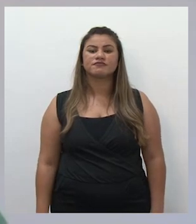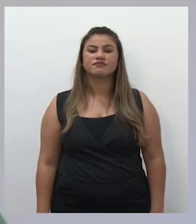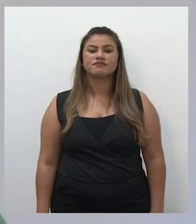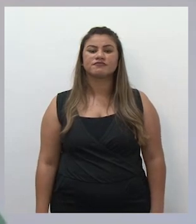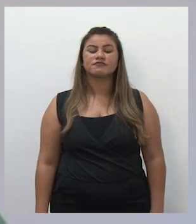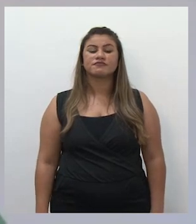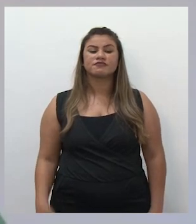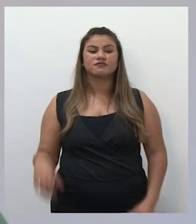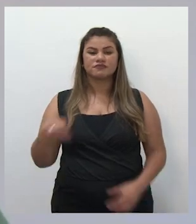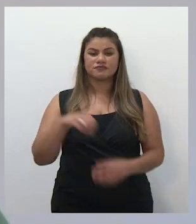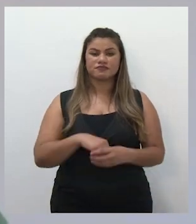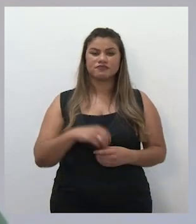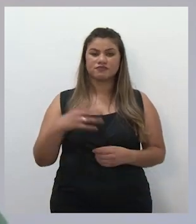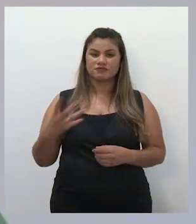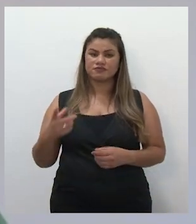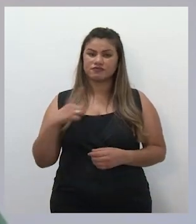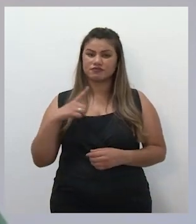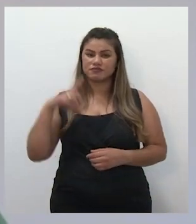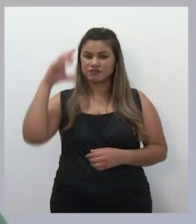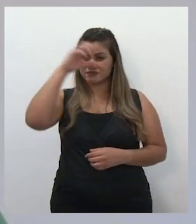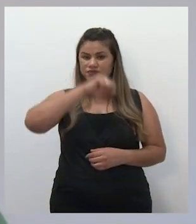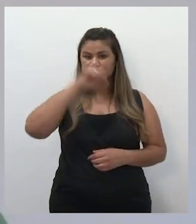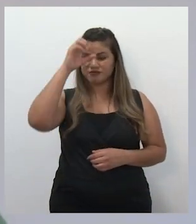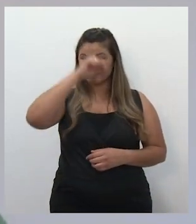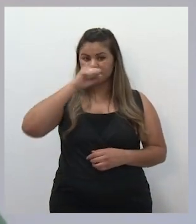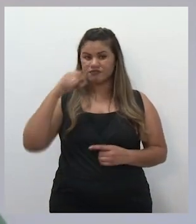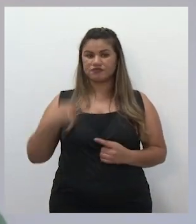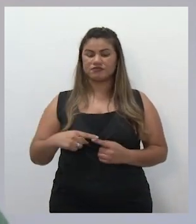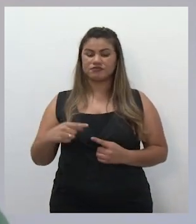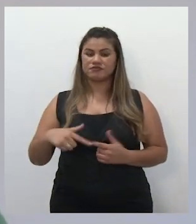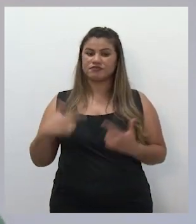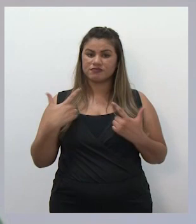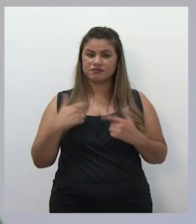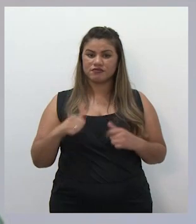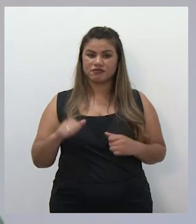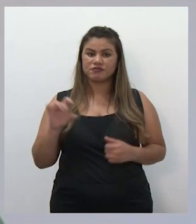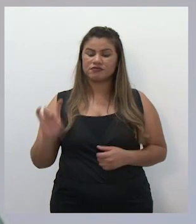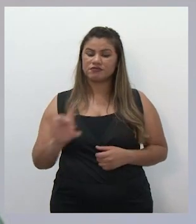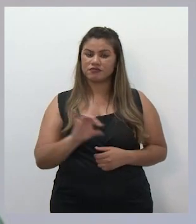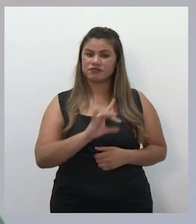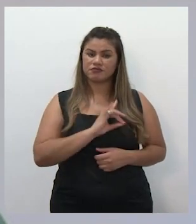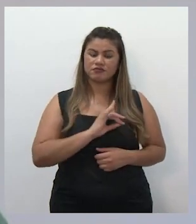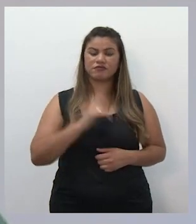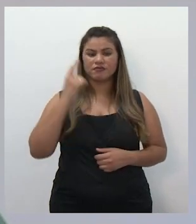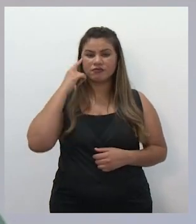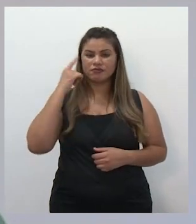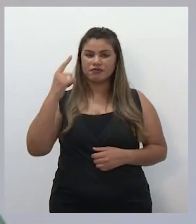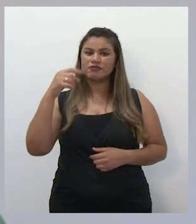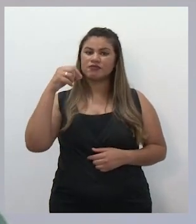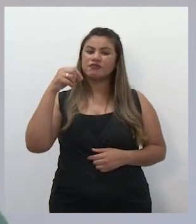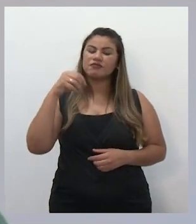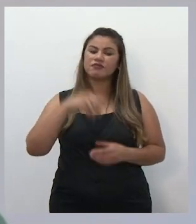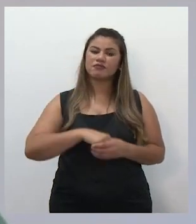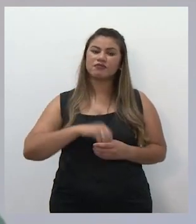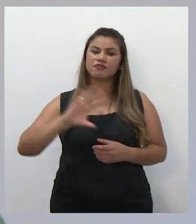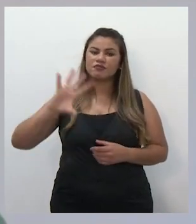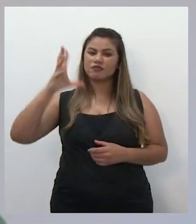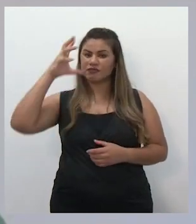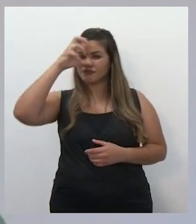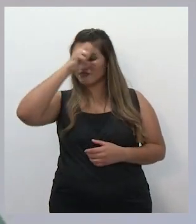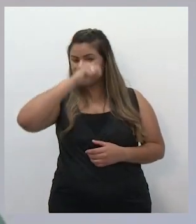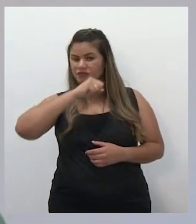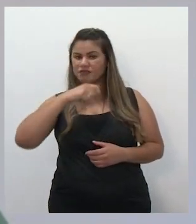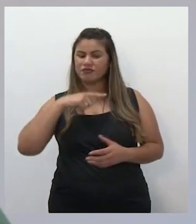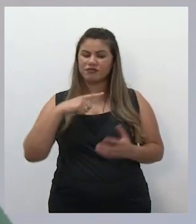uma situação de aprendizagem para cada linguagem. Então, dentro da situação de aprendizagem tem um momento para artes